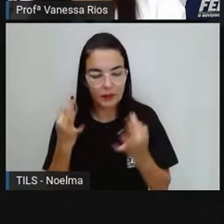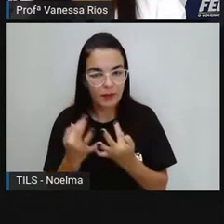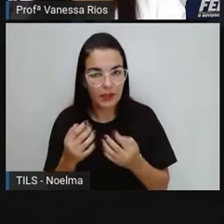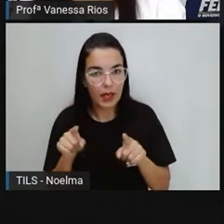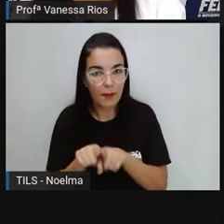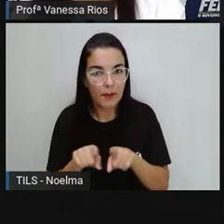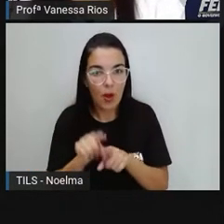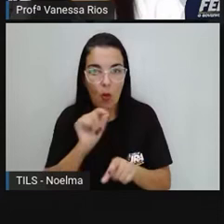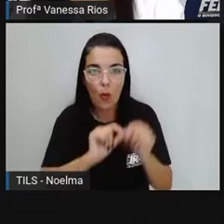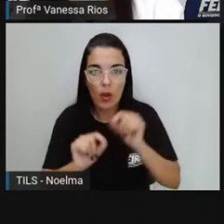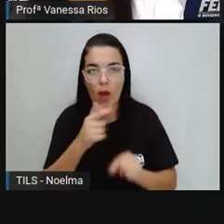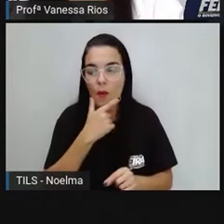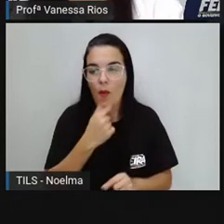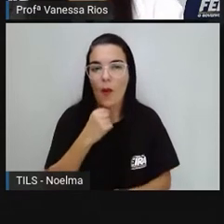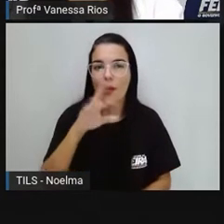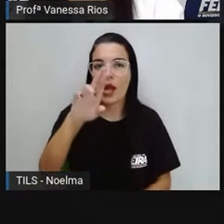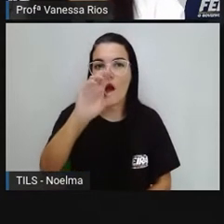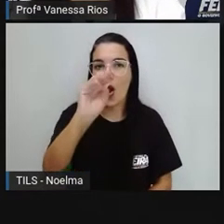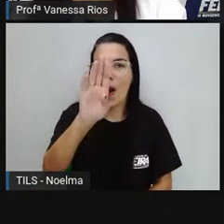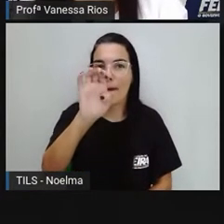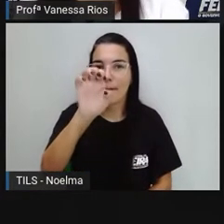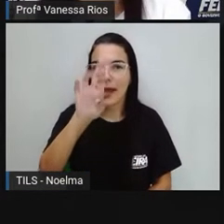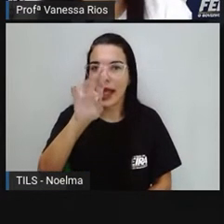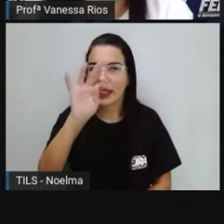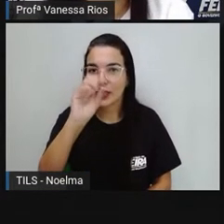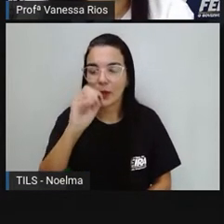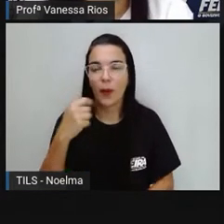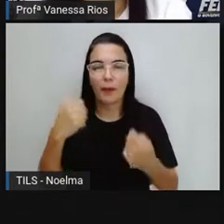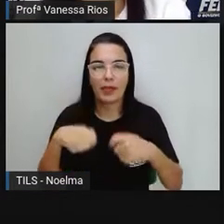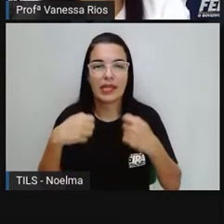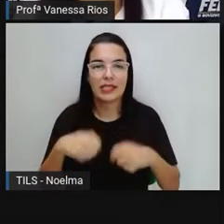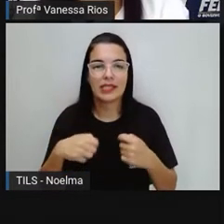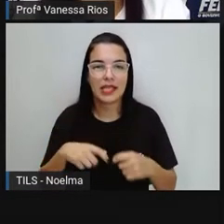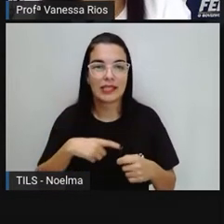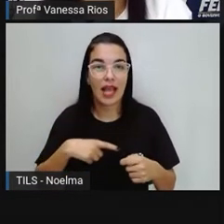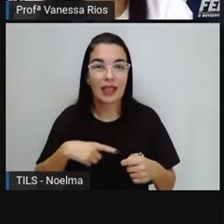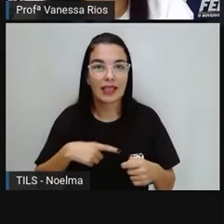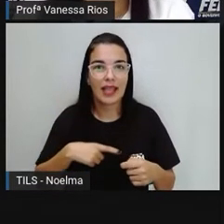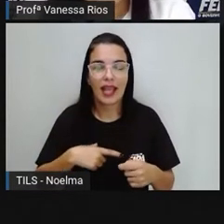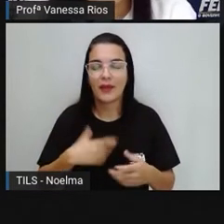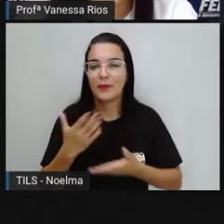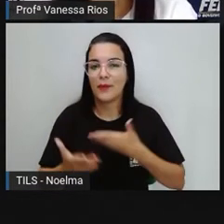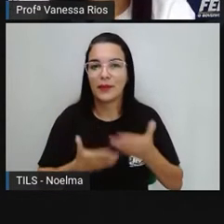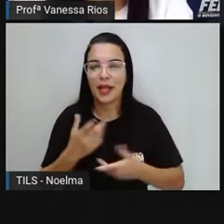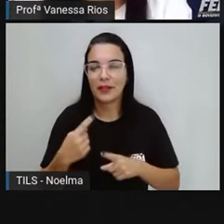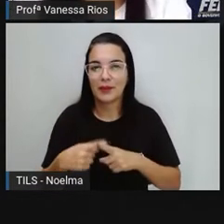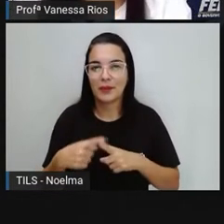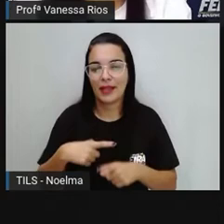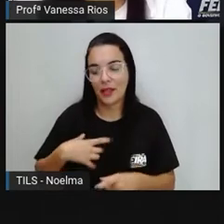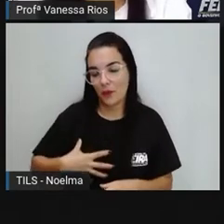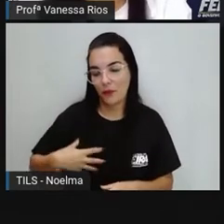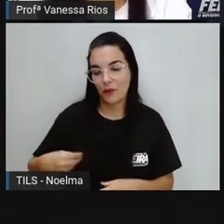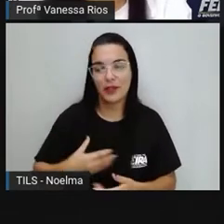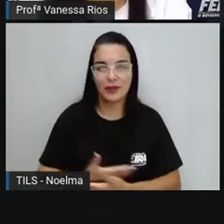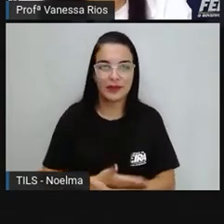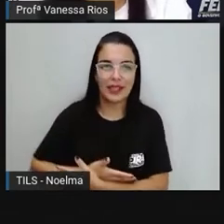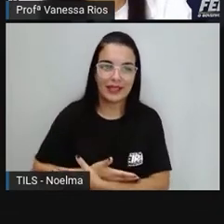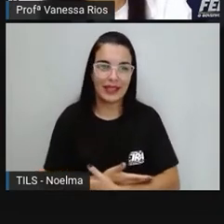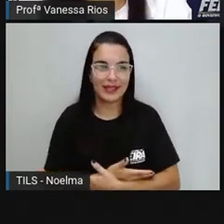desafios de administrar os múltiplos poderes de Zezé, o caçula da família.